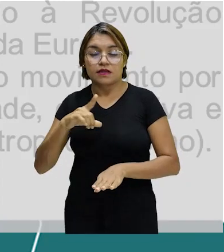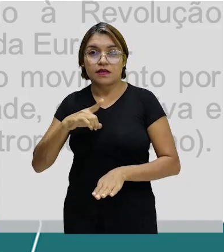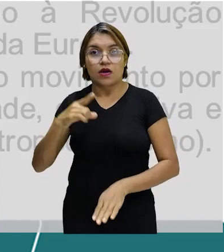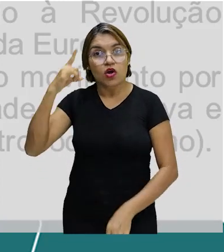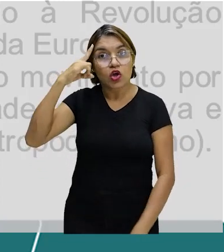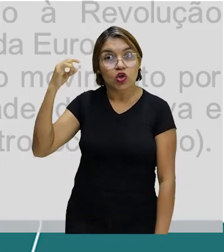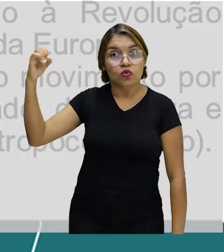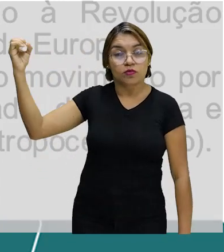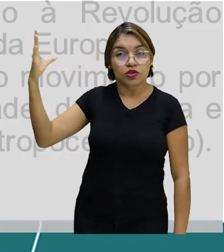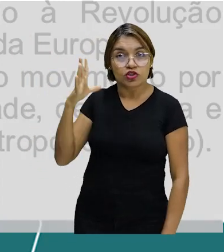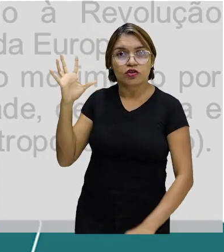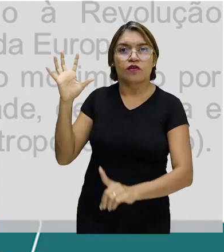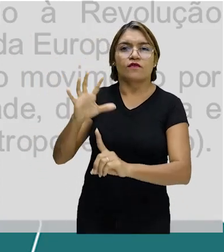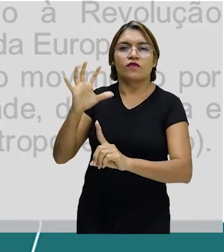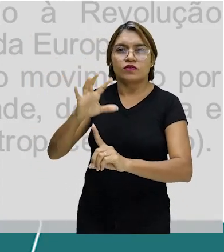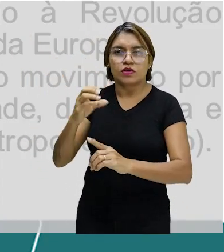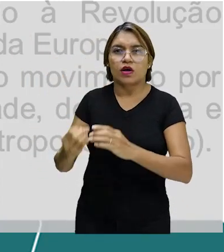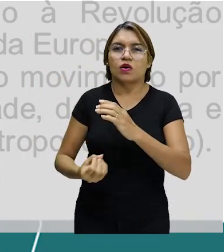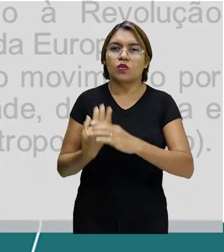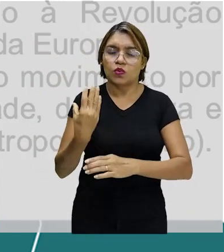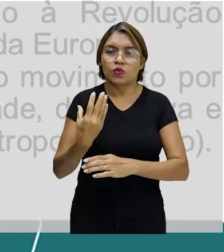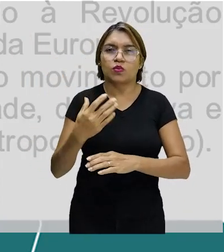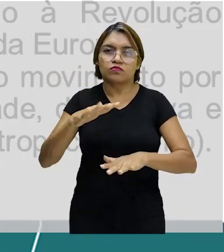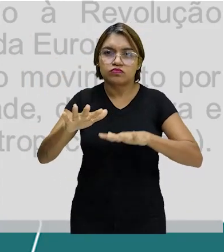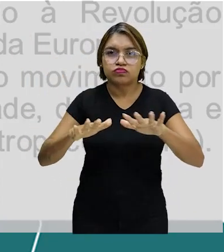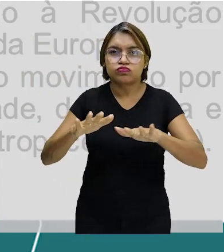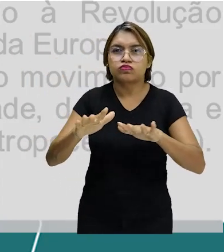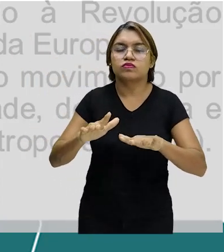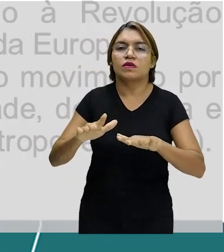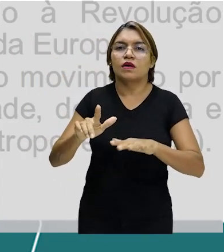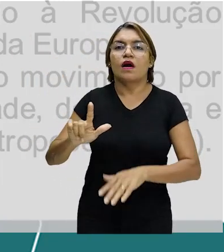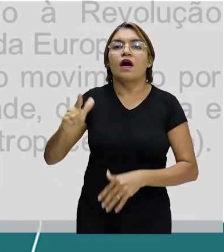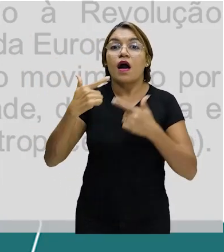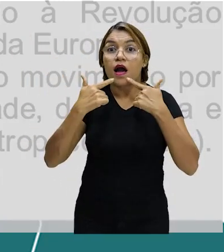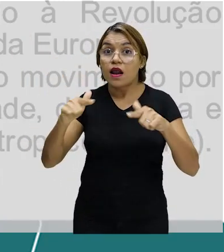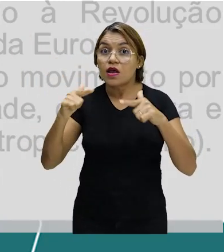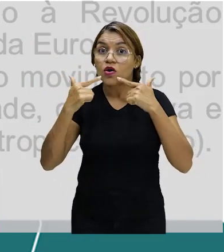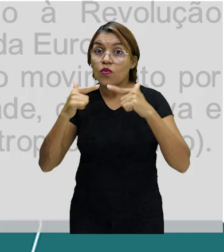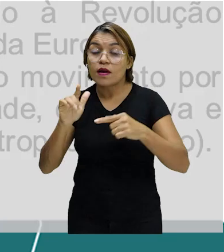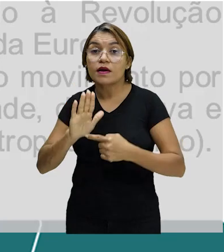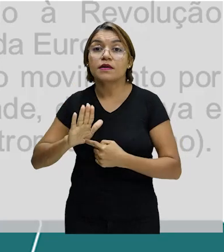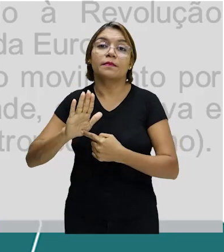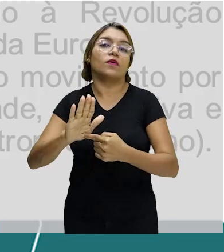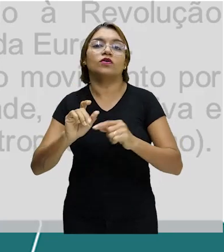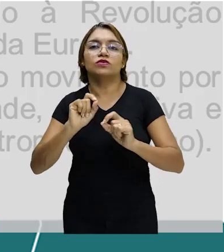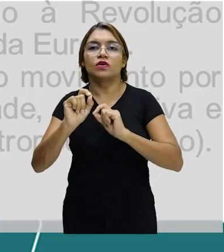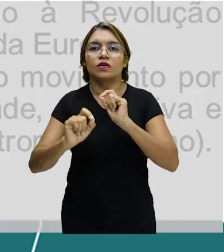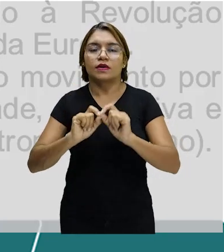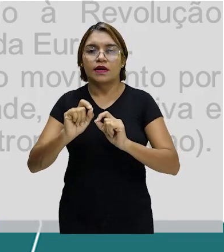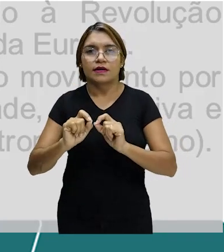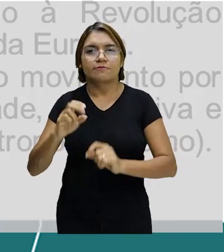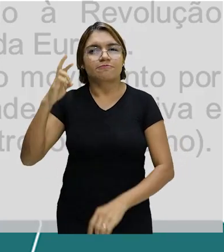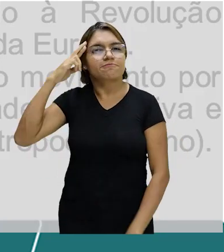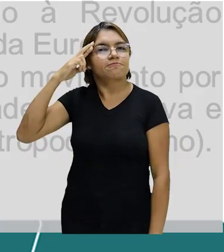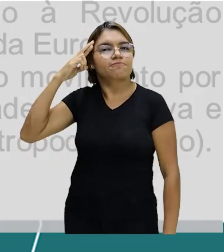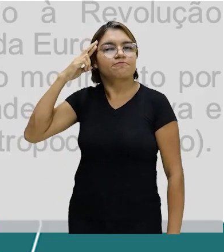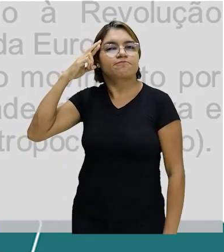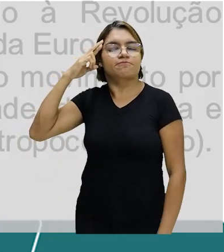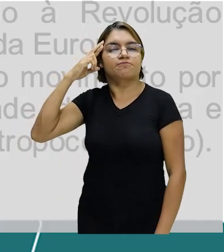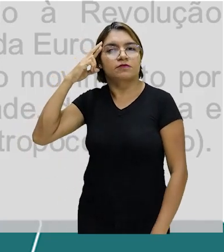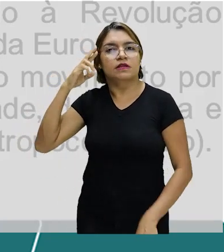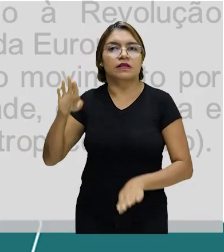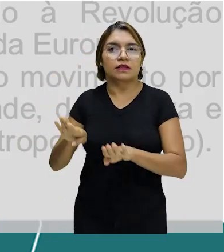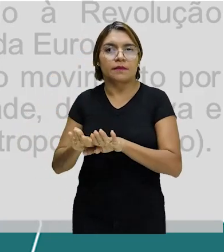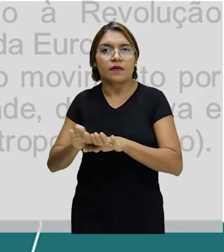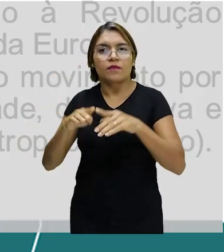influenciou fortemente na construção do movimento por meio da linguagem mais descritiva, pautada na racionalidade, uma